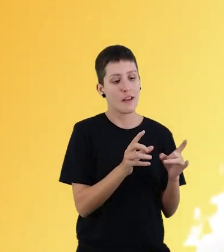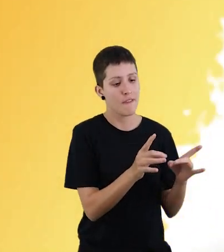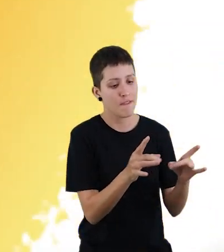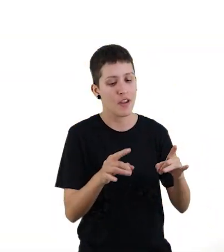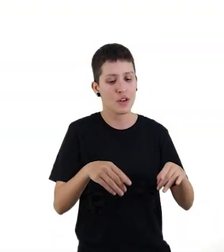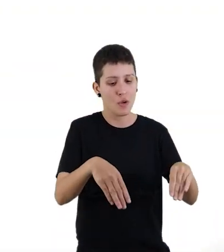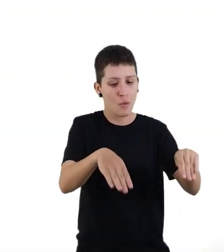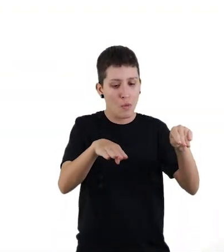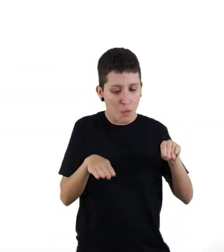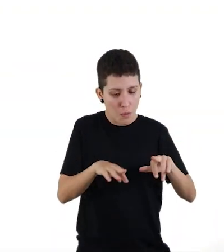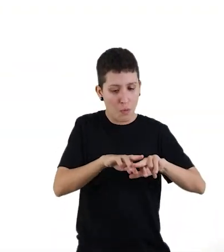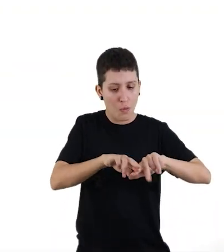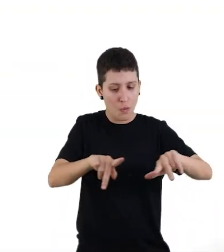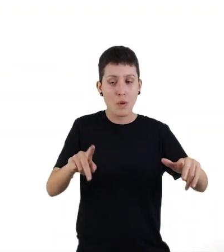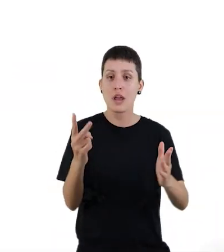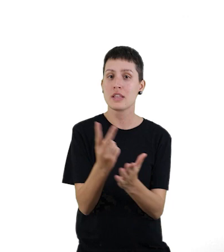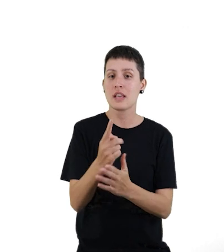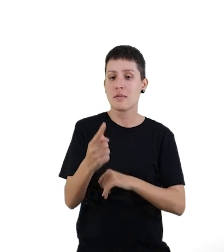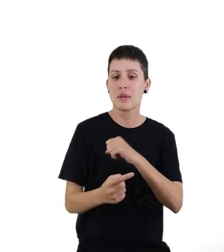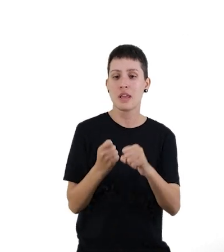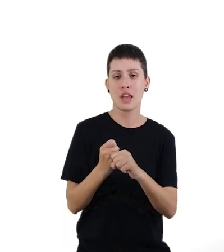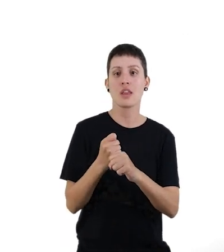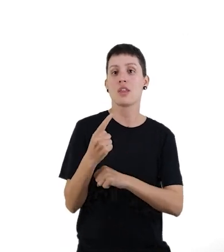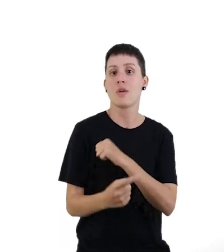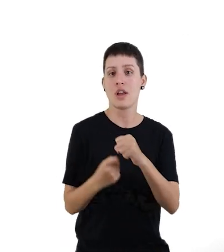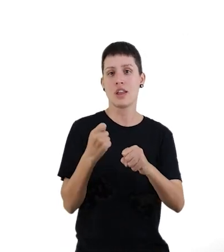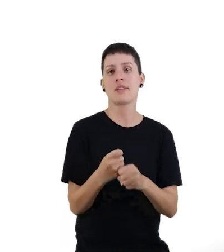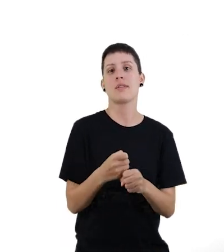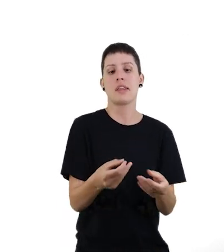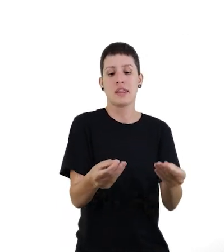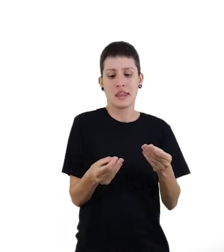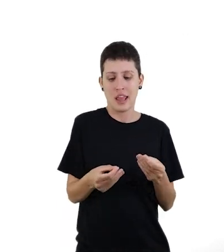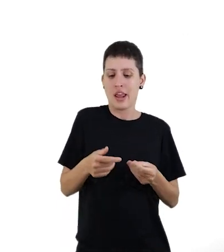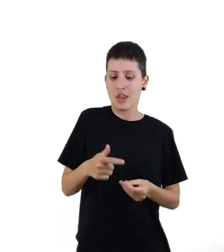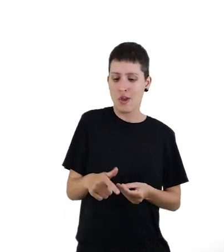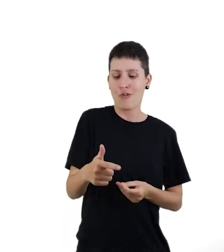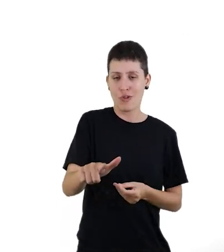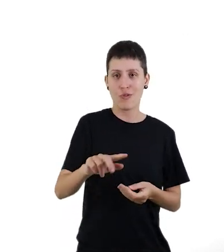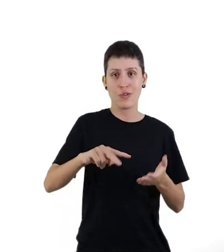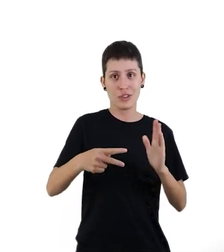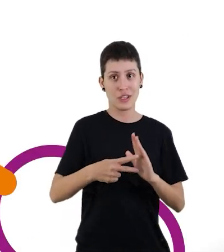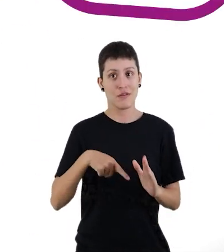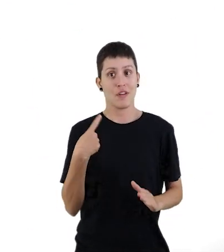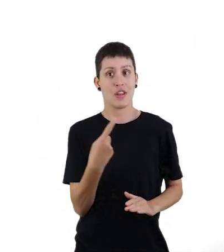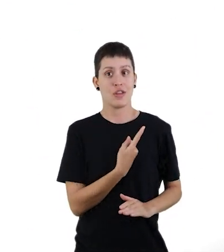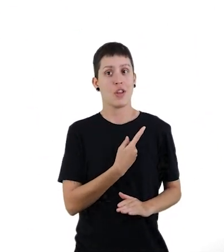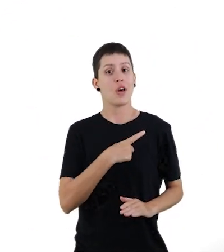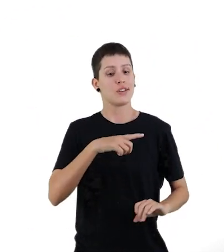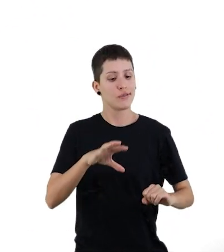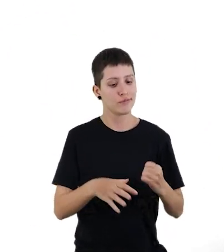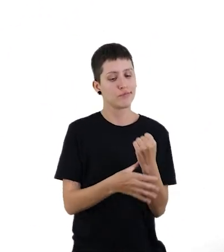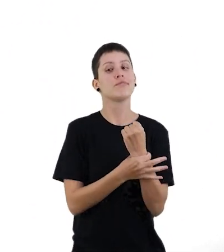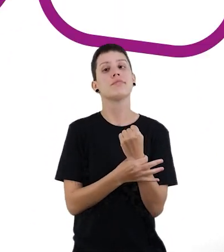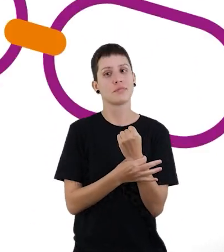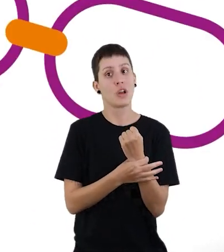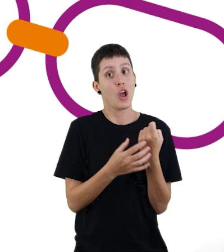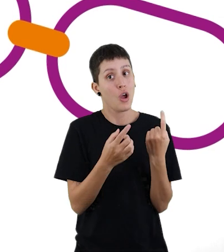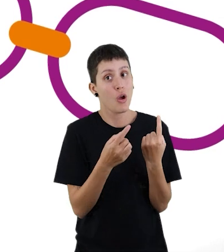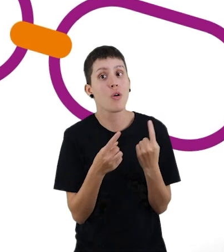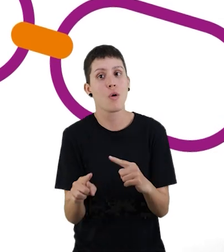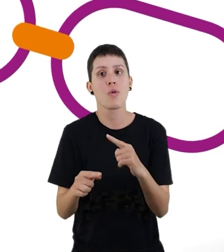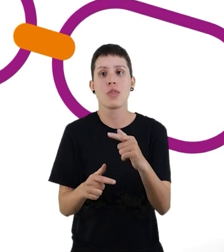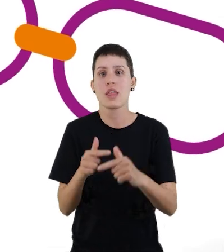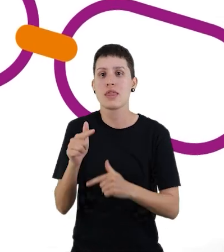que é renovada anualmente. Ou seja, nossa produção garante a dignidade, combate ao trabalho escravo